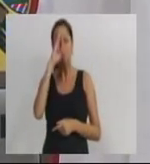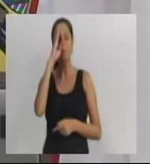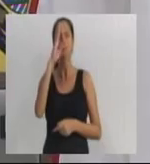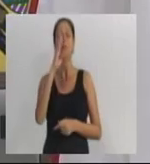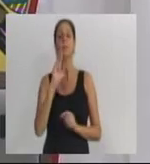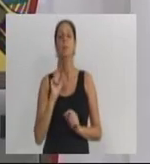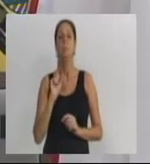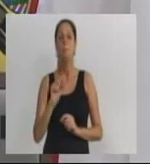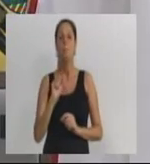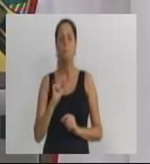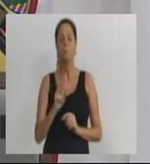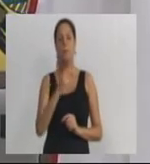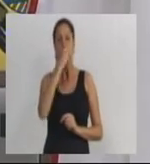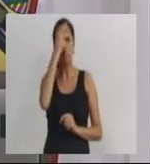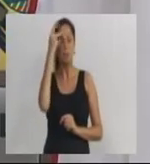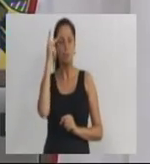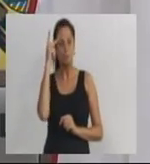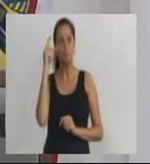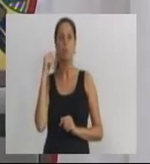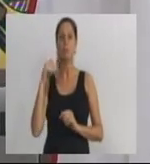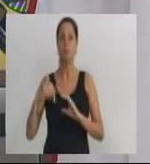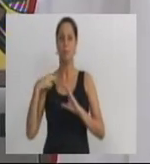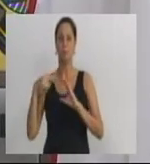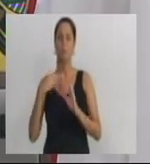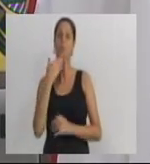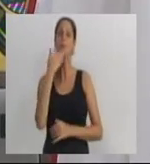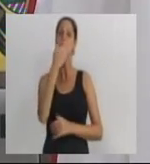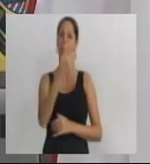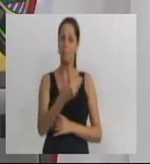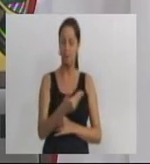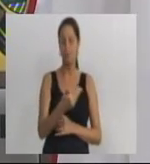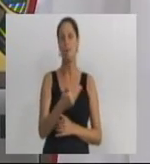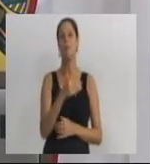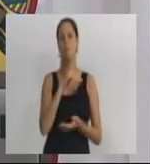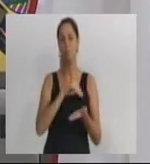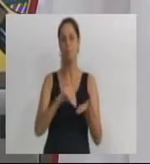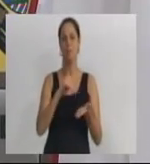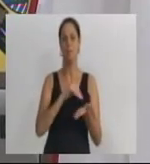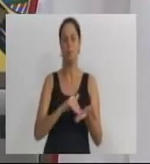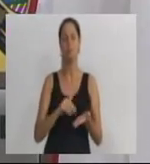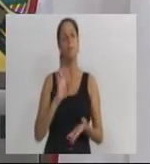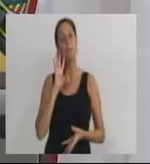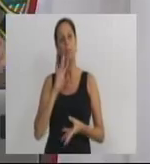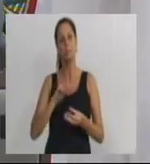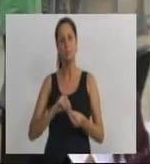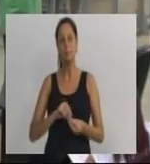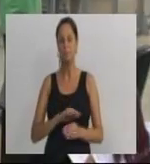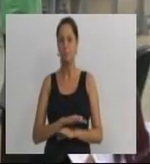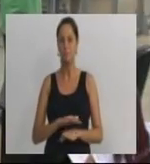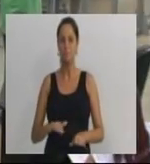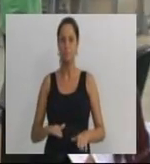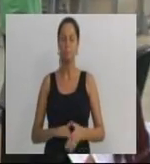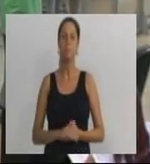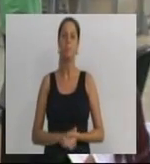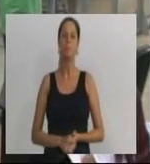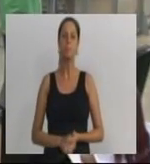expostas por essa casa, por esse parlamento, por estes vereadores. Era isso, senhor presidente e senhores vereadores.